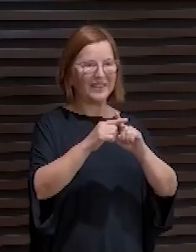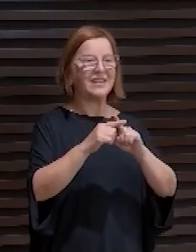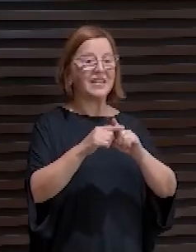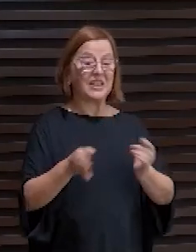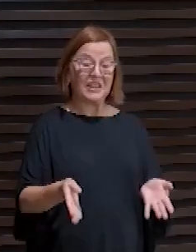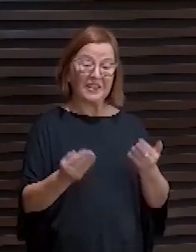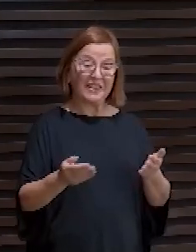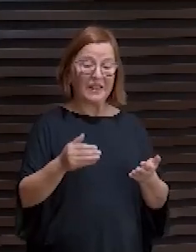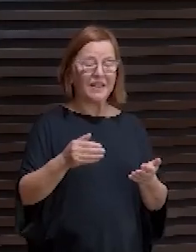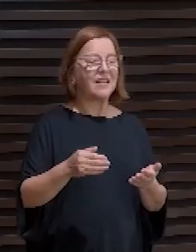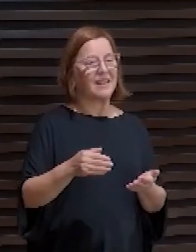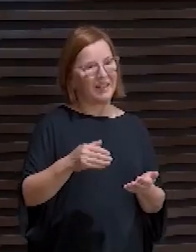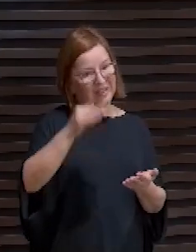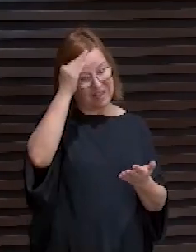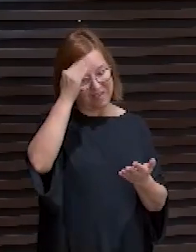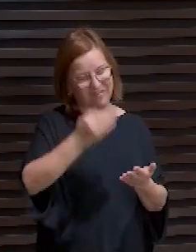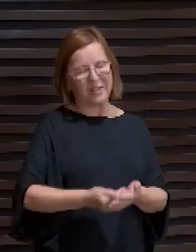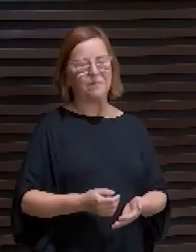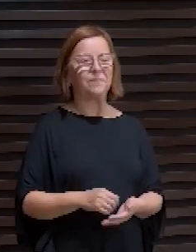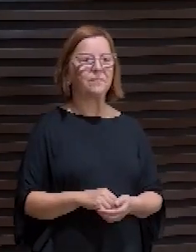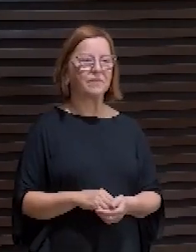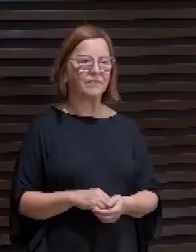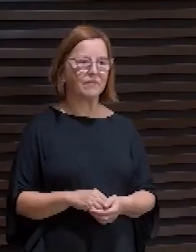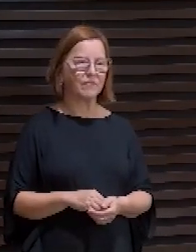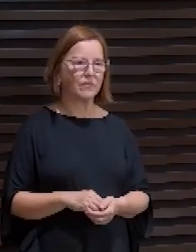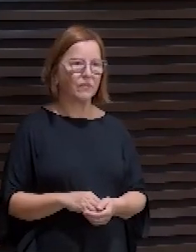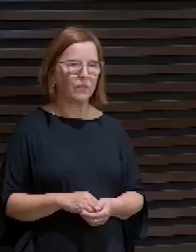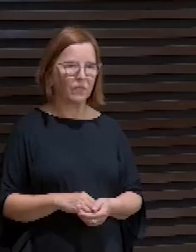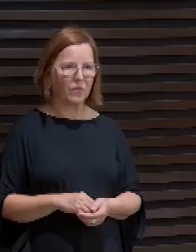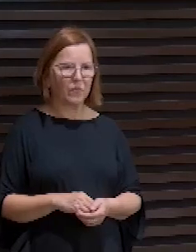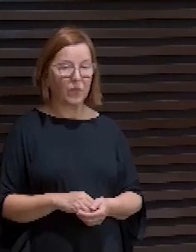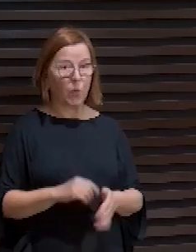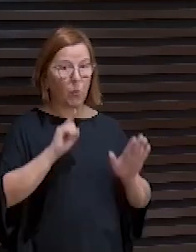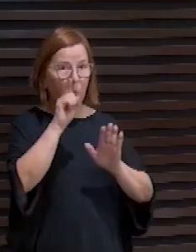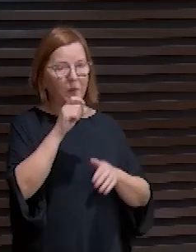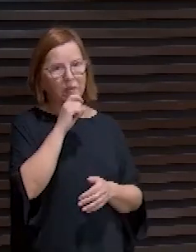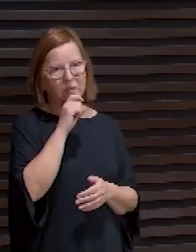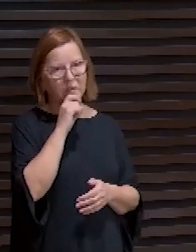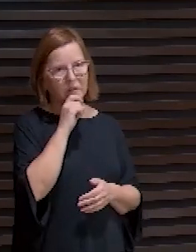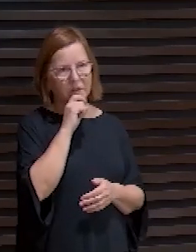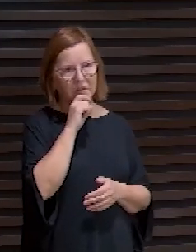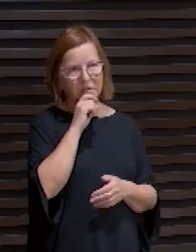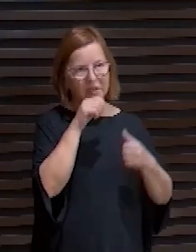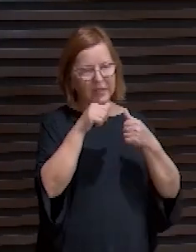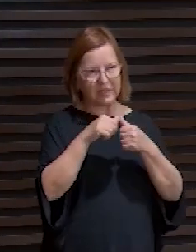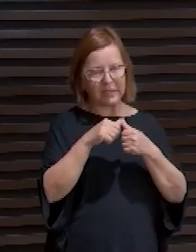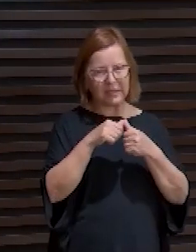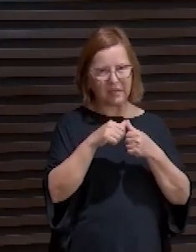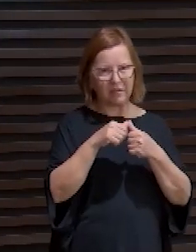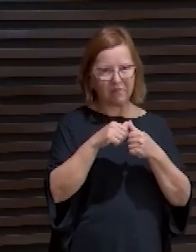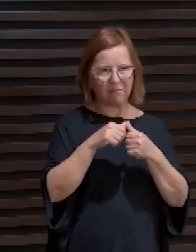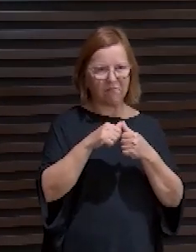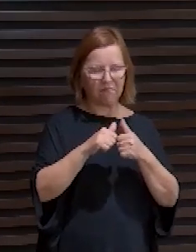sua fé. O perigo do esfriamento está em deixar de considerarmos-nos e de nos